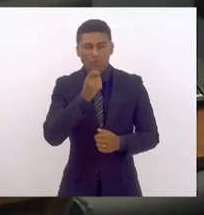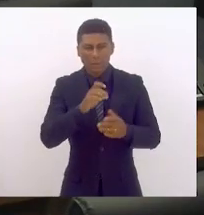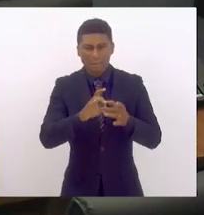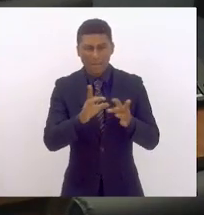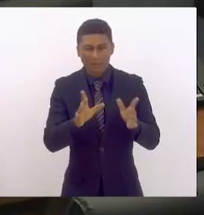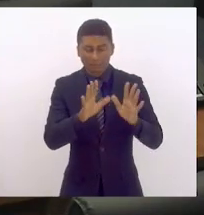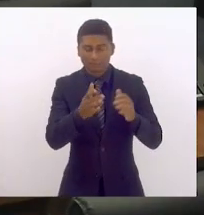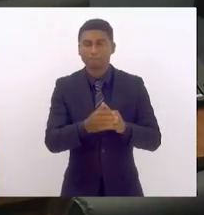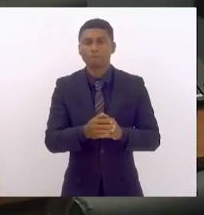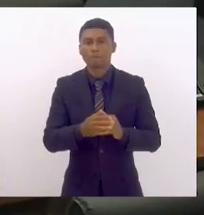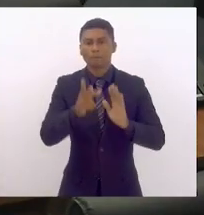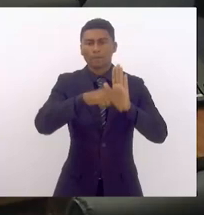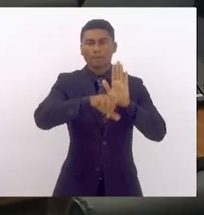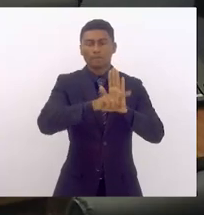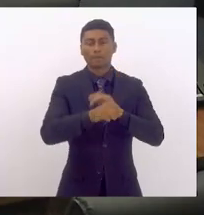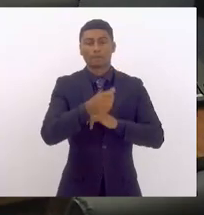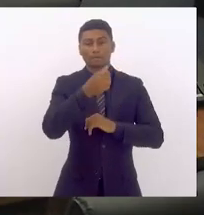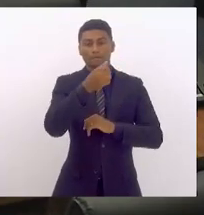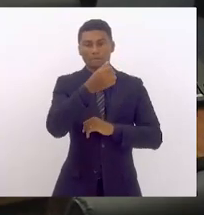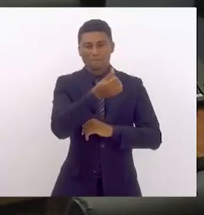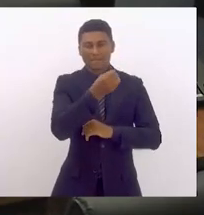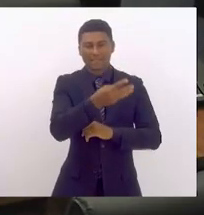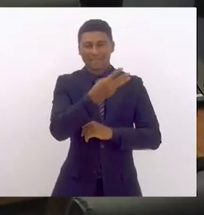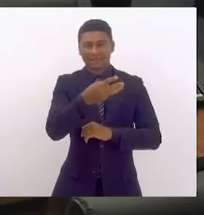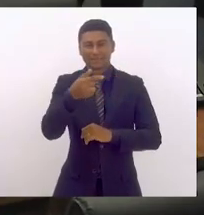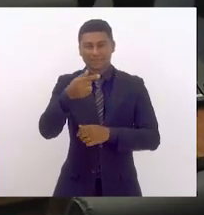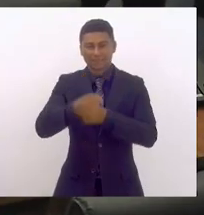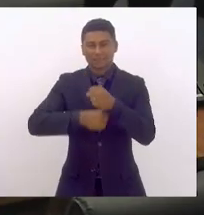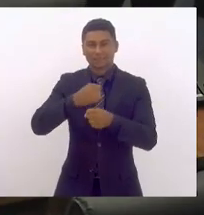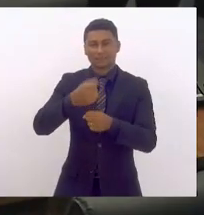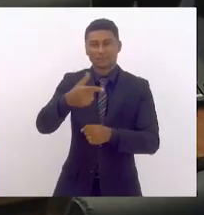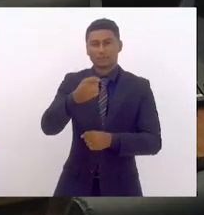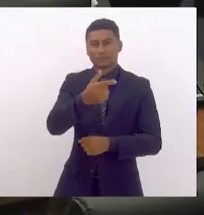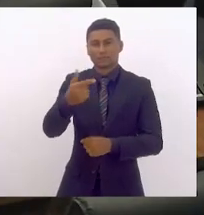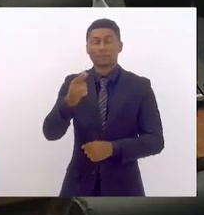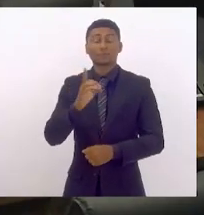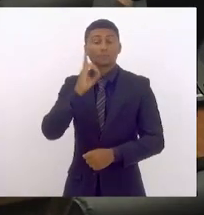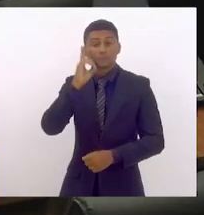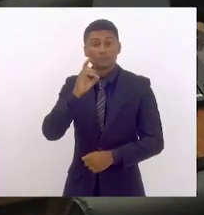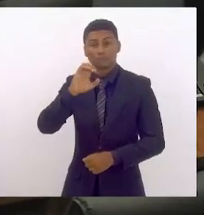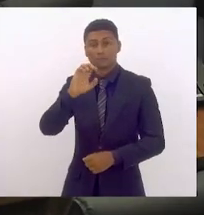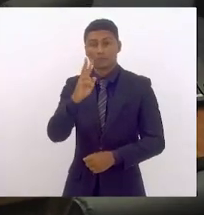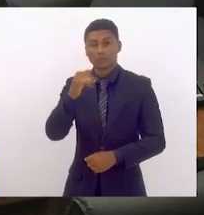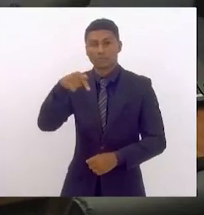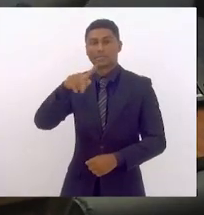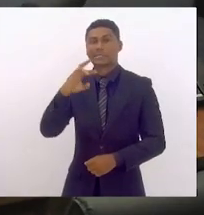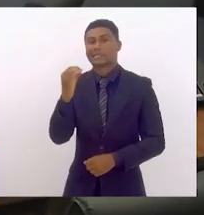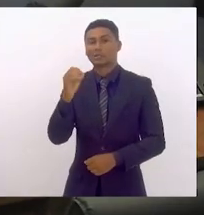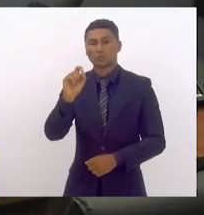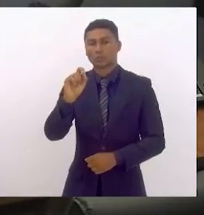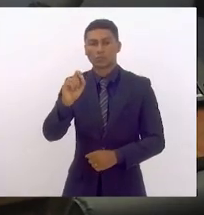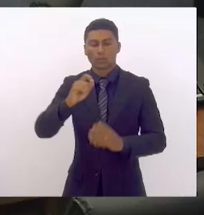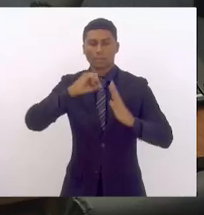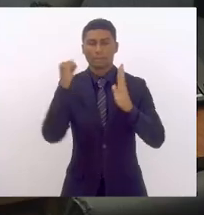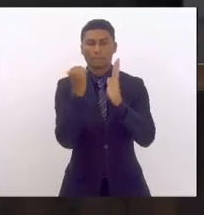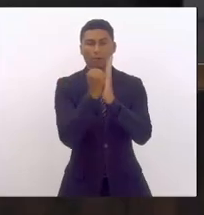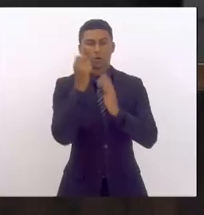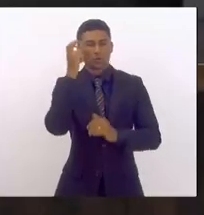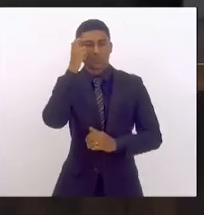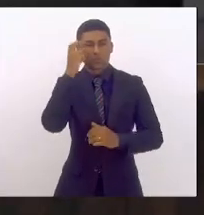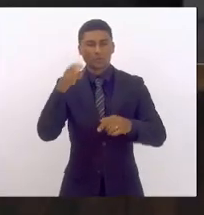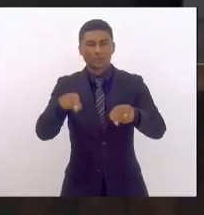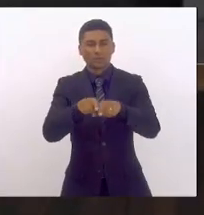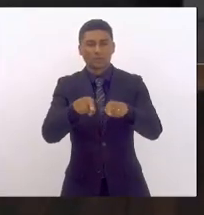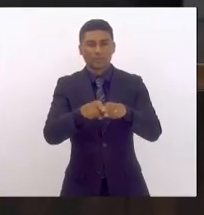de lei 633722 de autoria do deputado Chiquinho da Mangueira que declara patrimônio cultural e material do